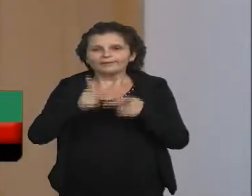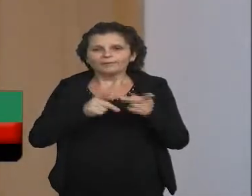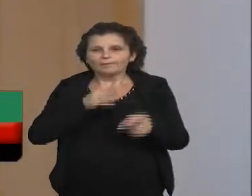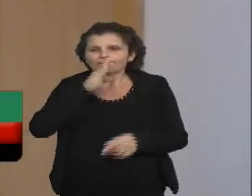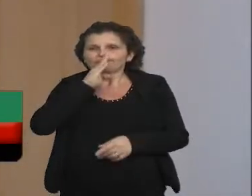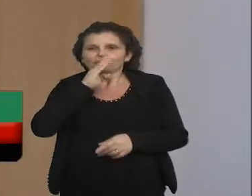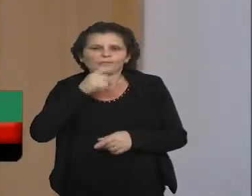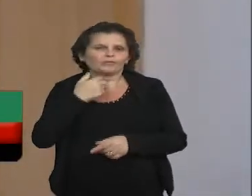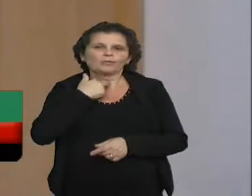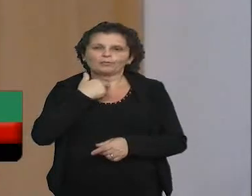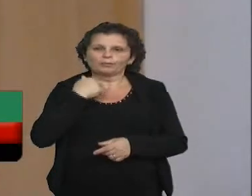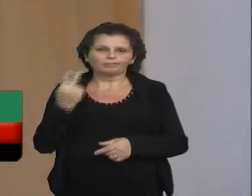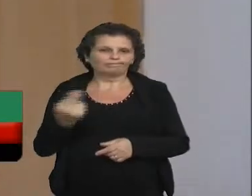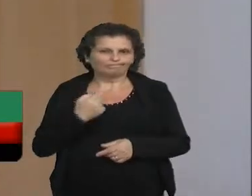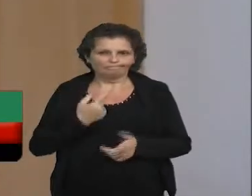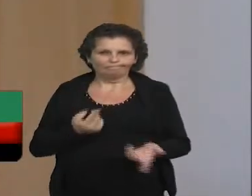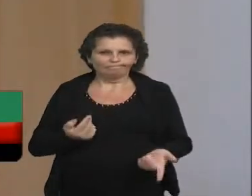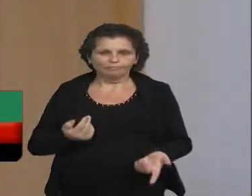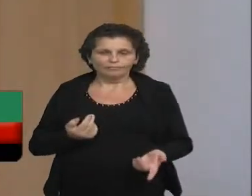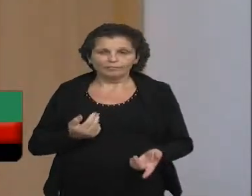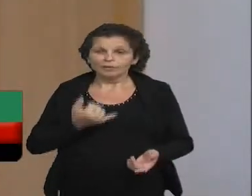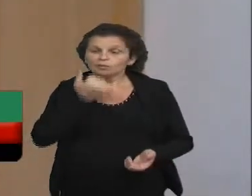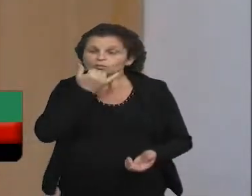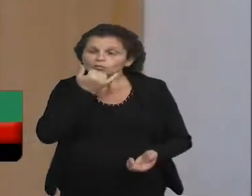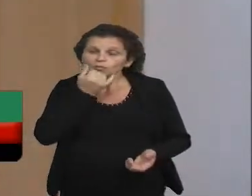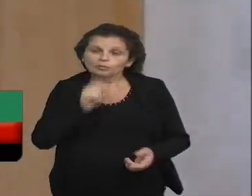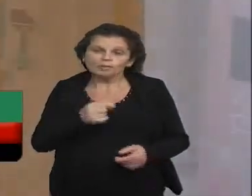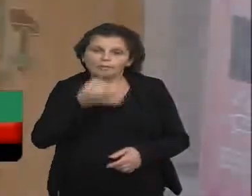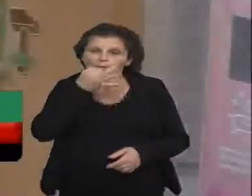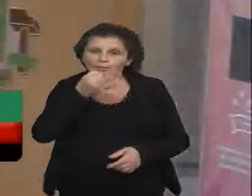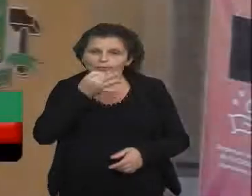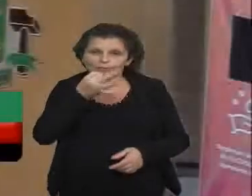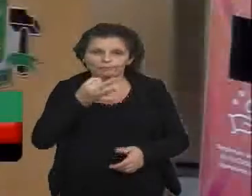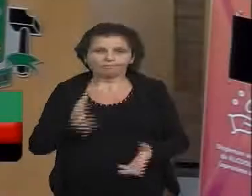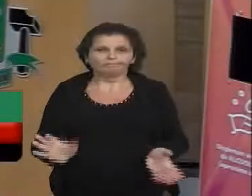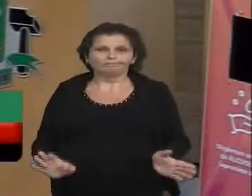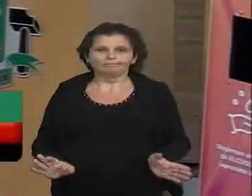pode ser calado. Desculpa, mas essa é a minha opinião.